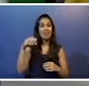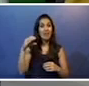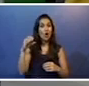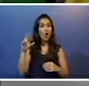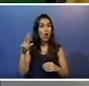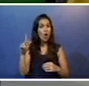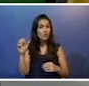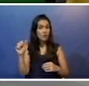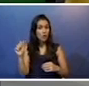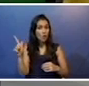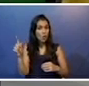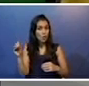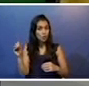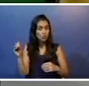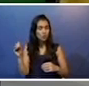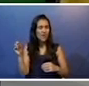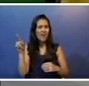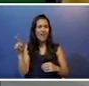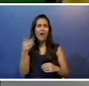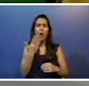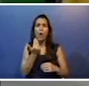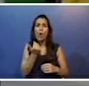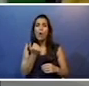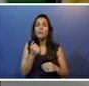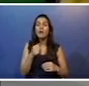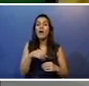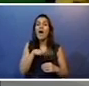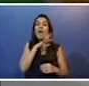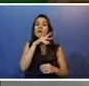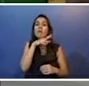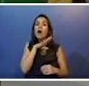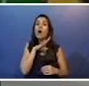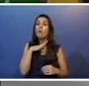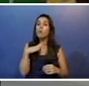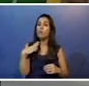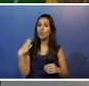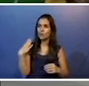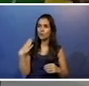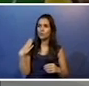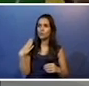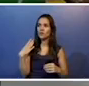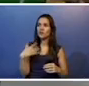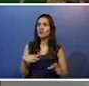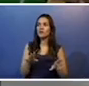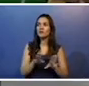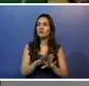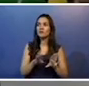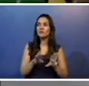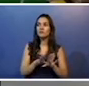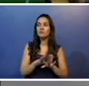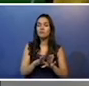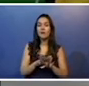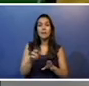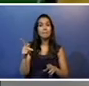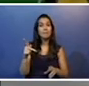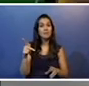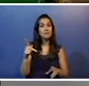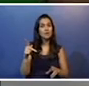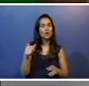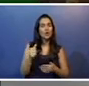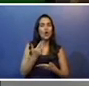animais mortos. E as piscívoras, que se alimentam exclusivamente de peixes. Ok? Deu